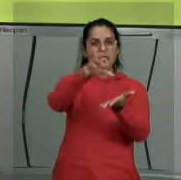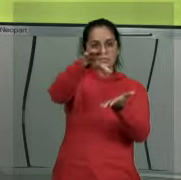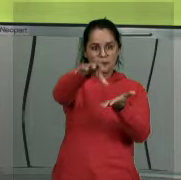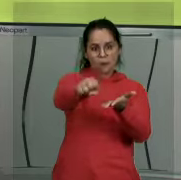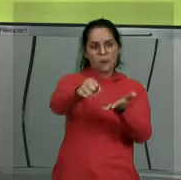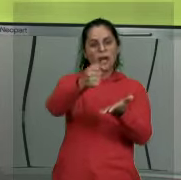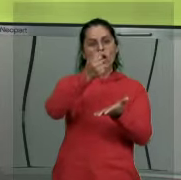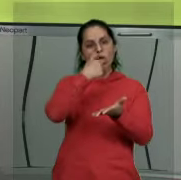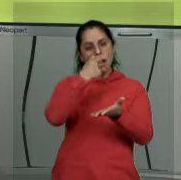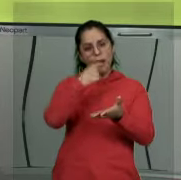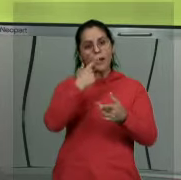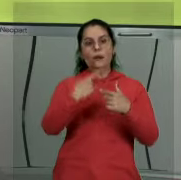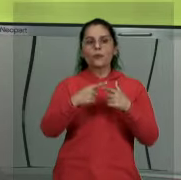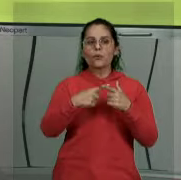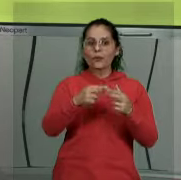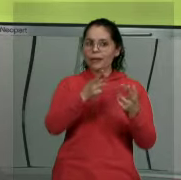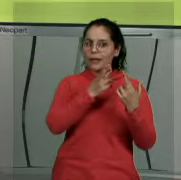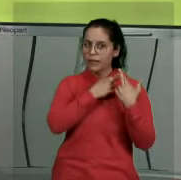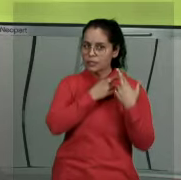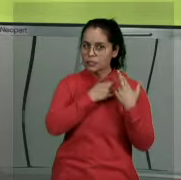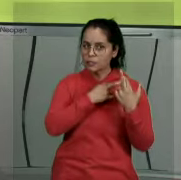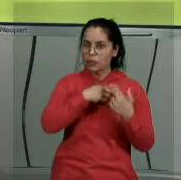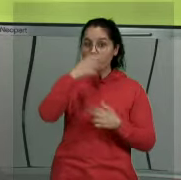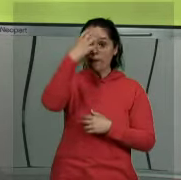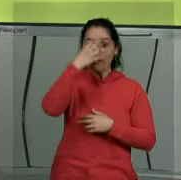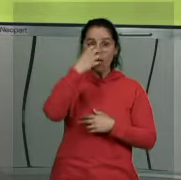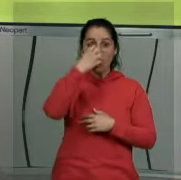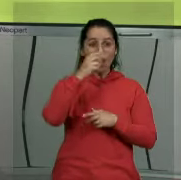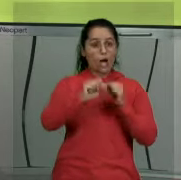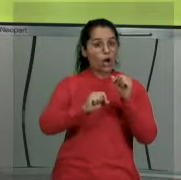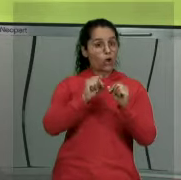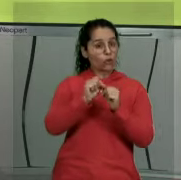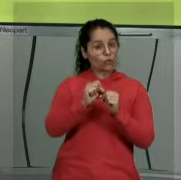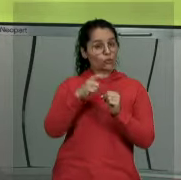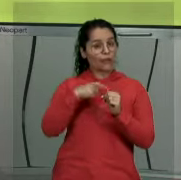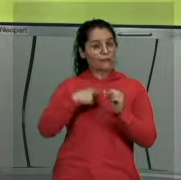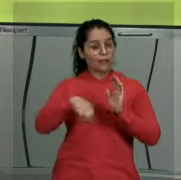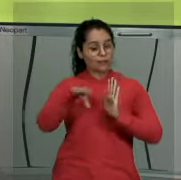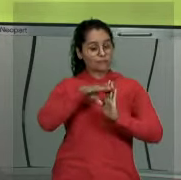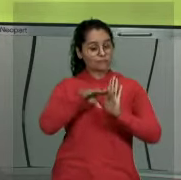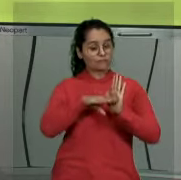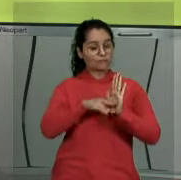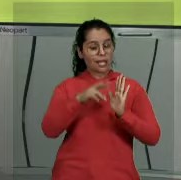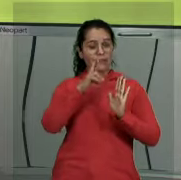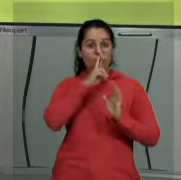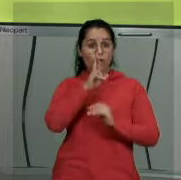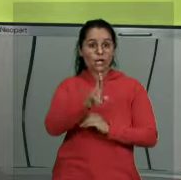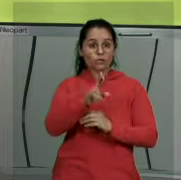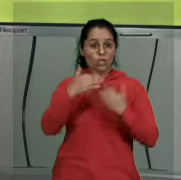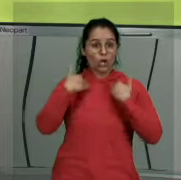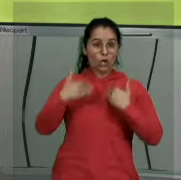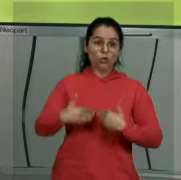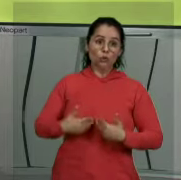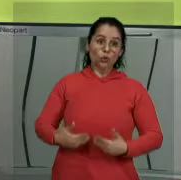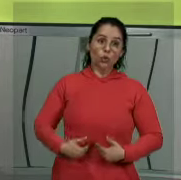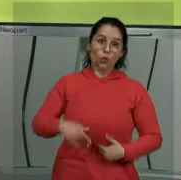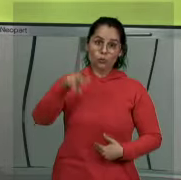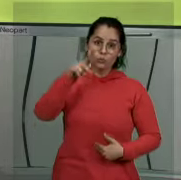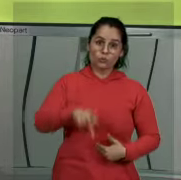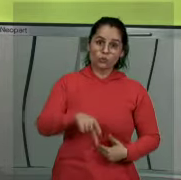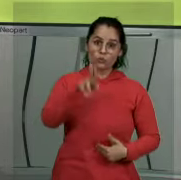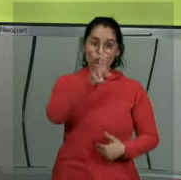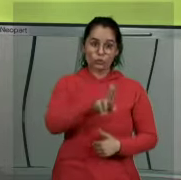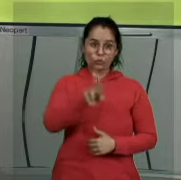Exatamente por causa da responsabilidade referente ao que ela vai causar naquele metabolismo daquela pessoa que está